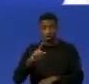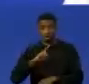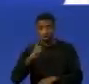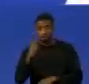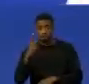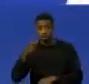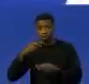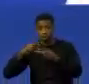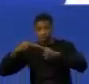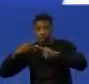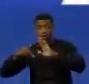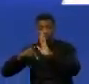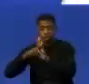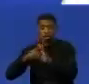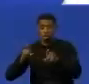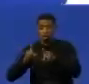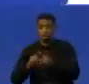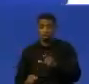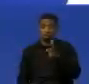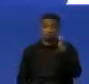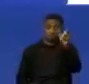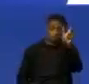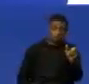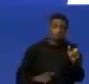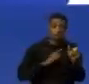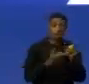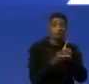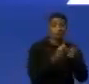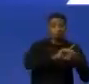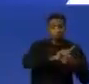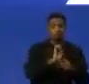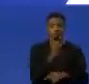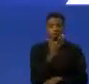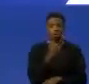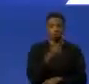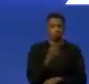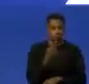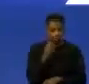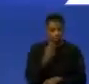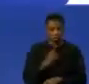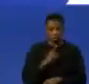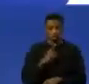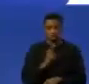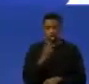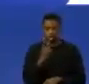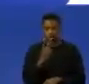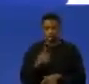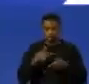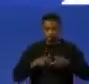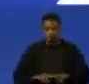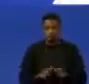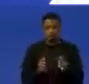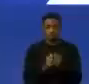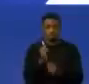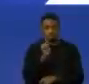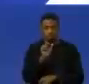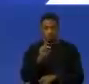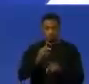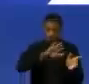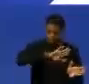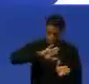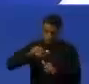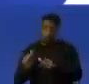dos cromossomos X e uma fase posterior à divisão que resulta na divisão dos dois embriões. Agora, para a